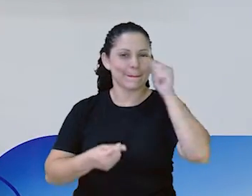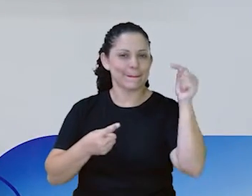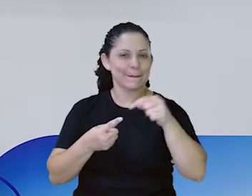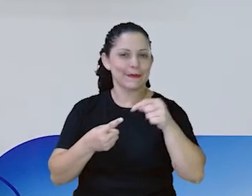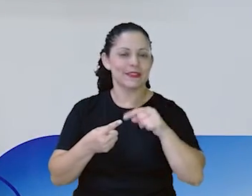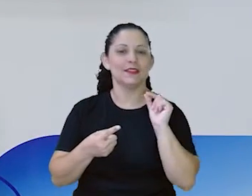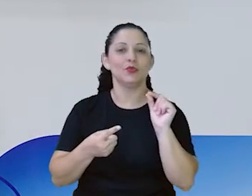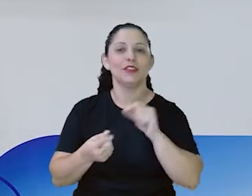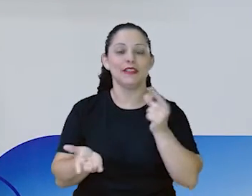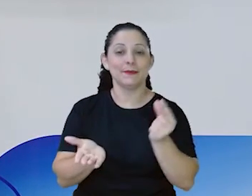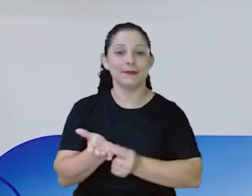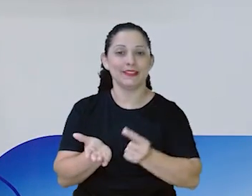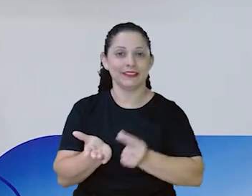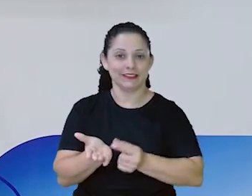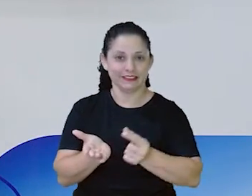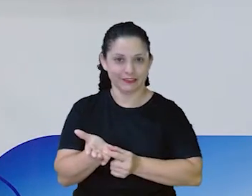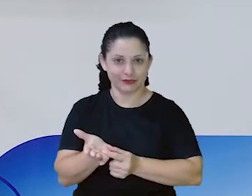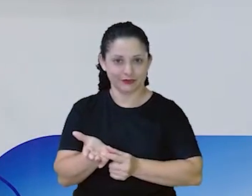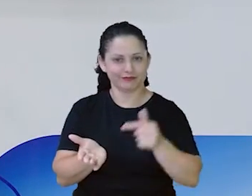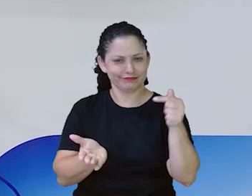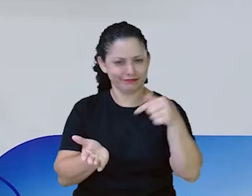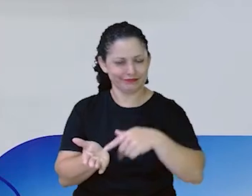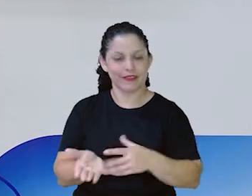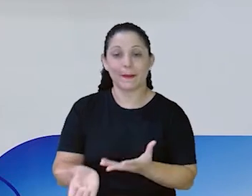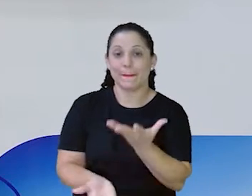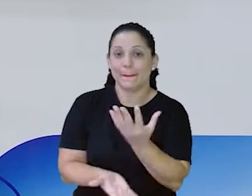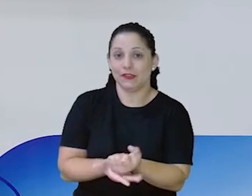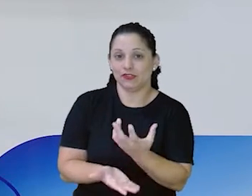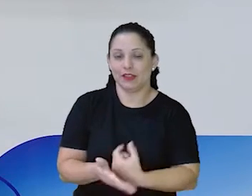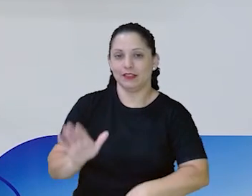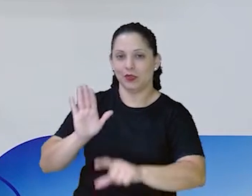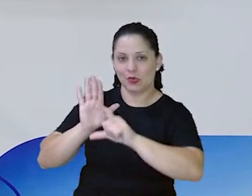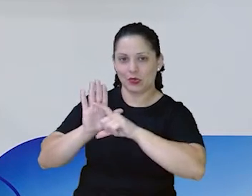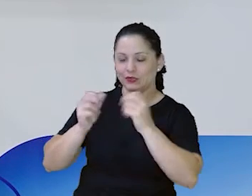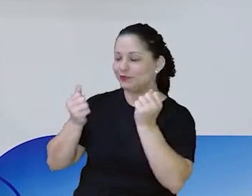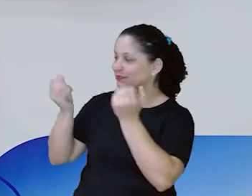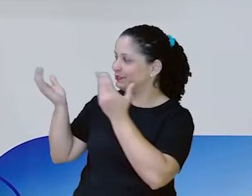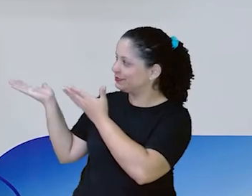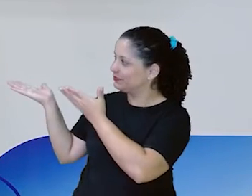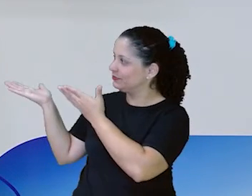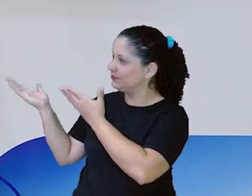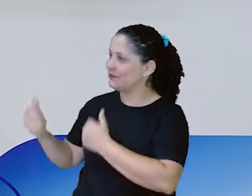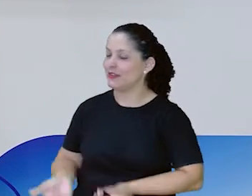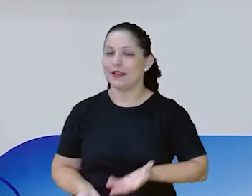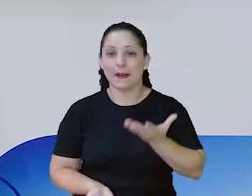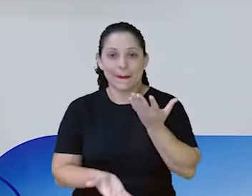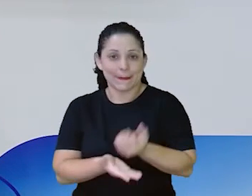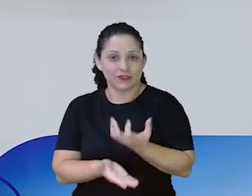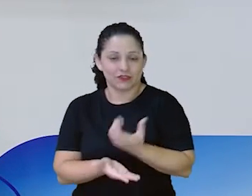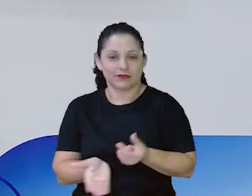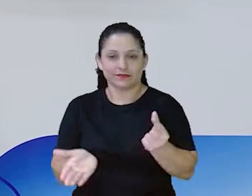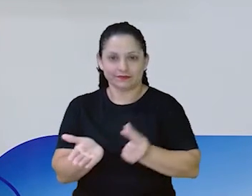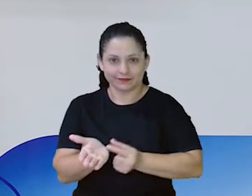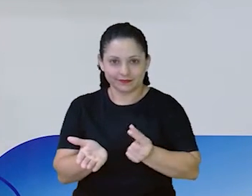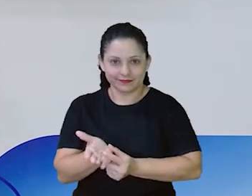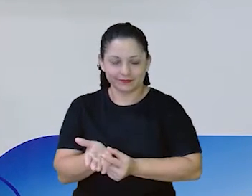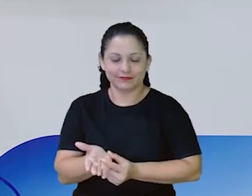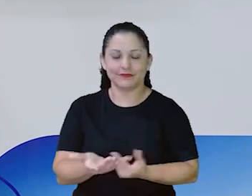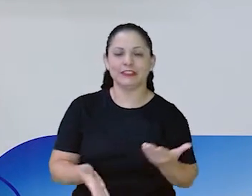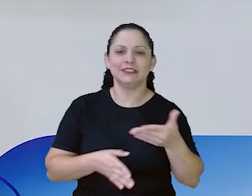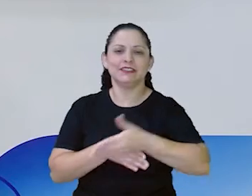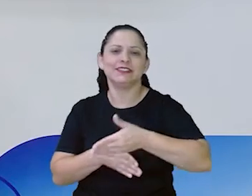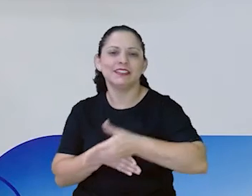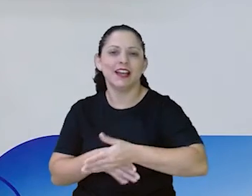via aplicativo. Você vai baixar o aplicativo, o QR Code já apareceu aí na tela, você baixa o aplicativo e